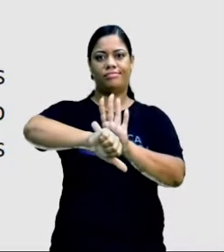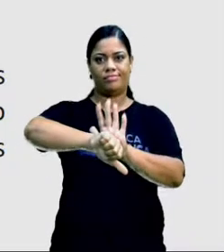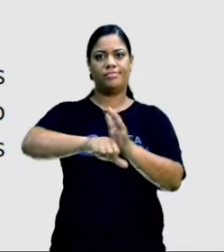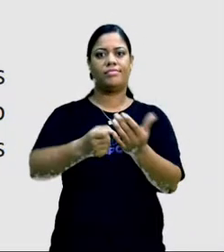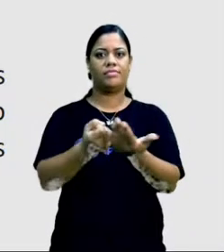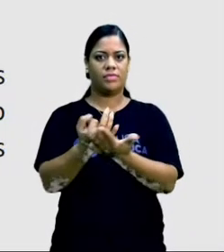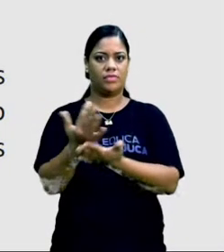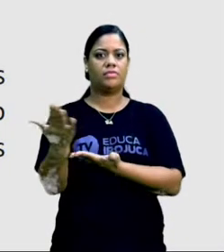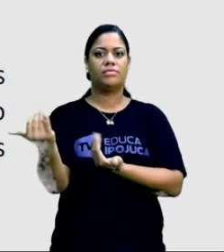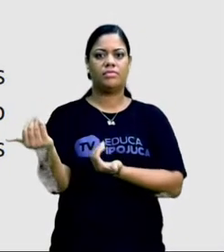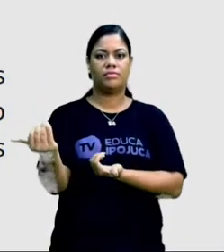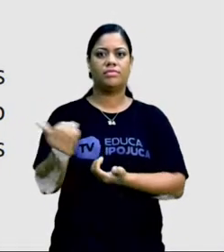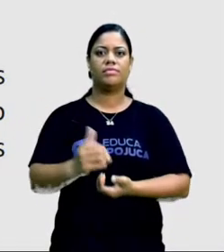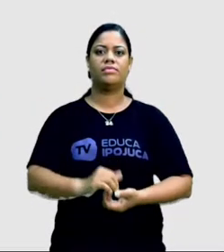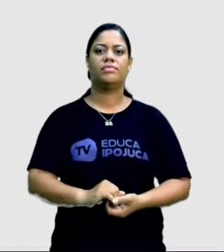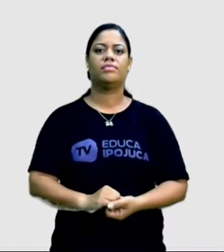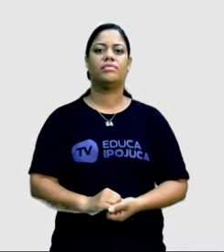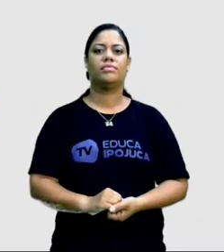criminalidade.